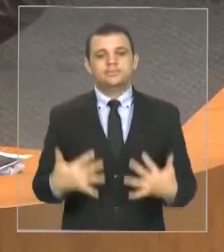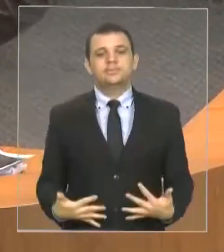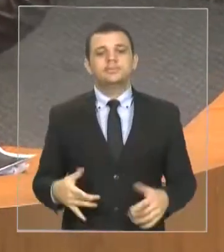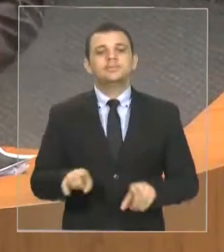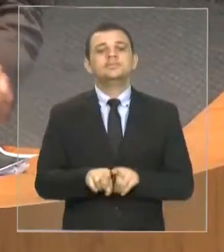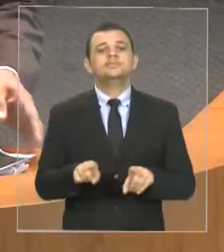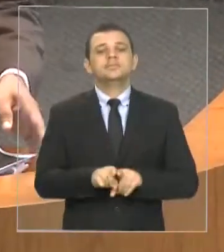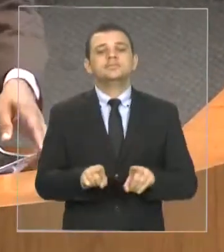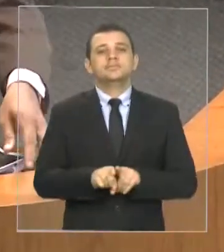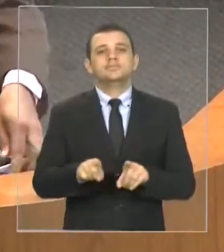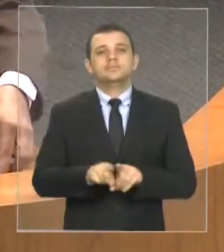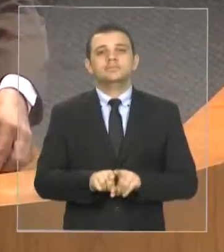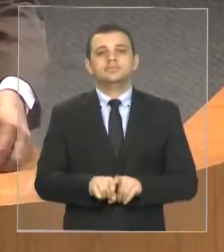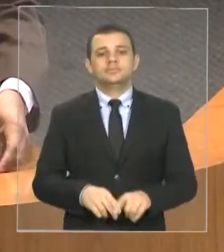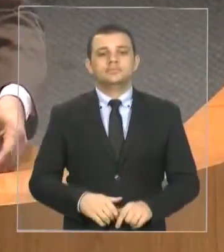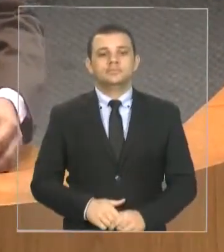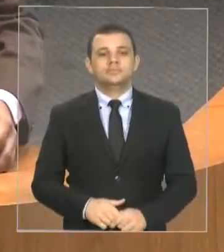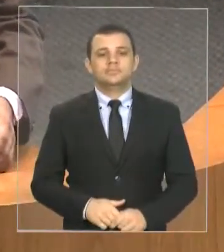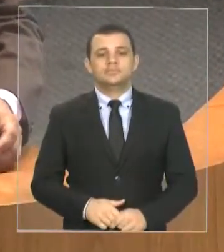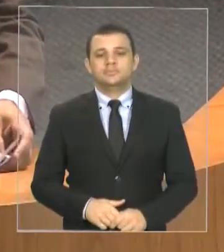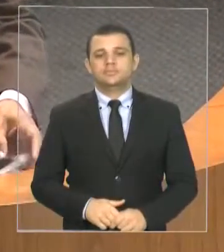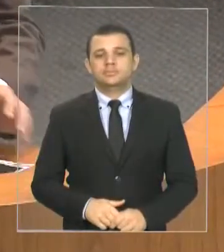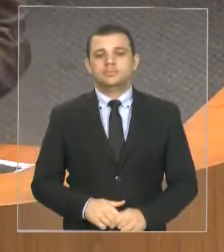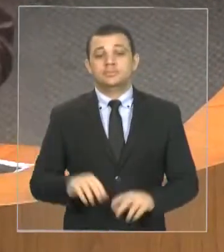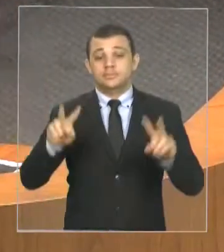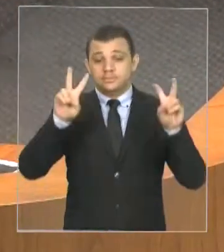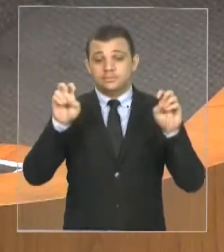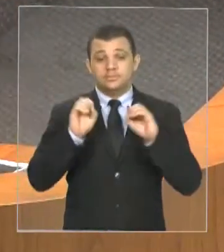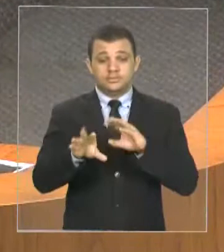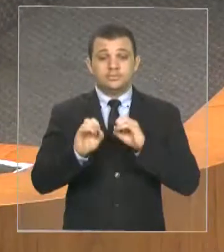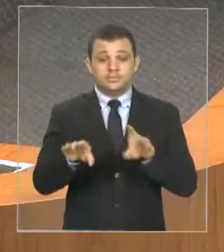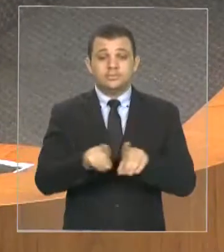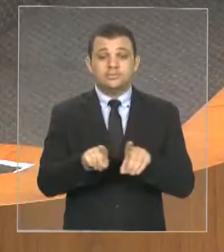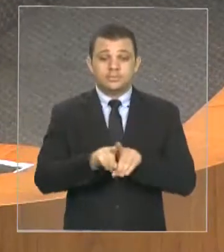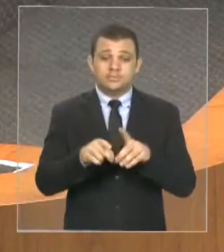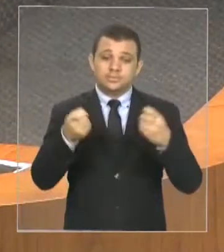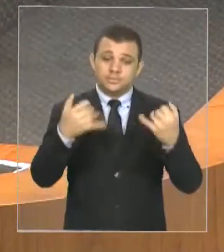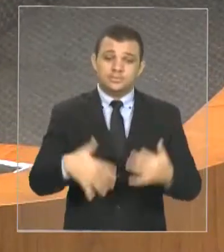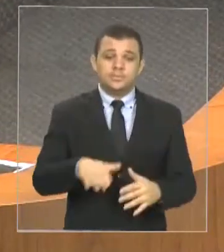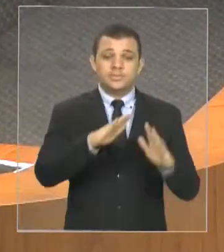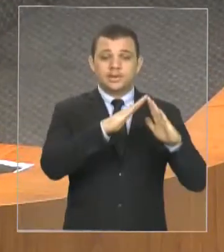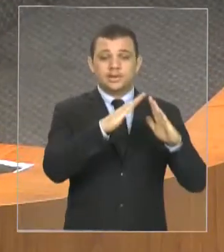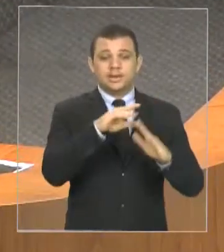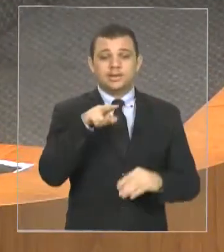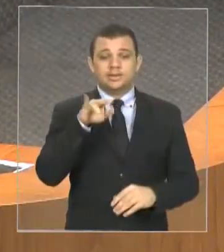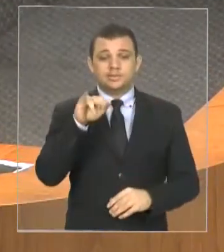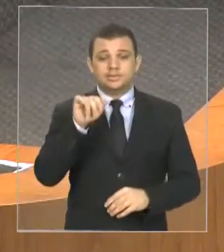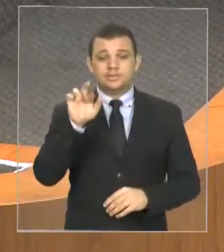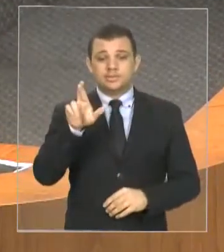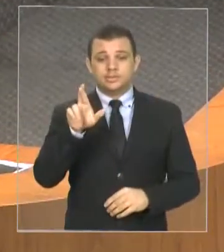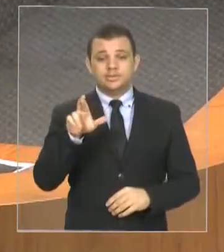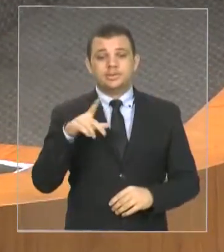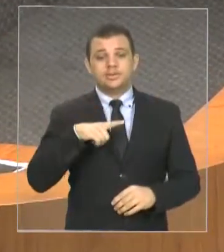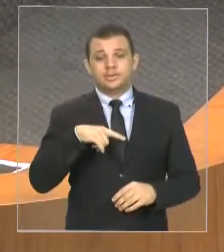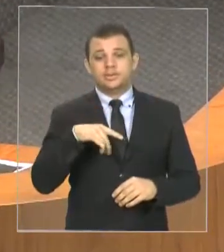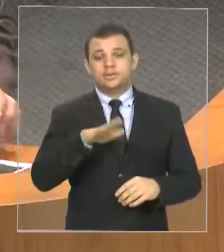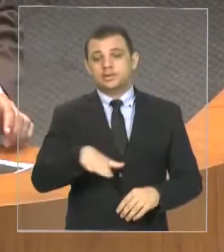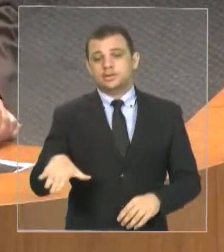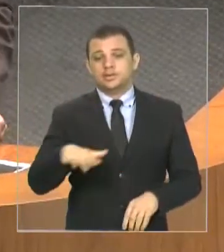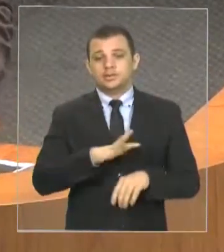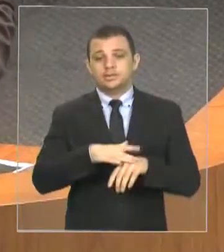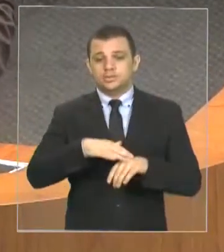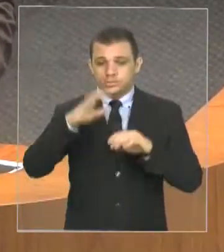ainda à educação, e vou falar também sobre a Casa de Niná, sobre as crianças com microcefalia.